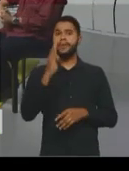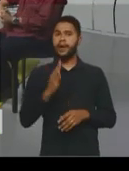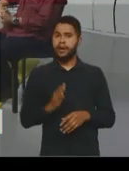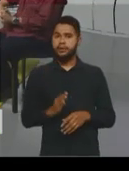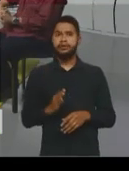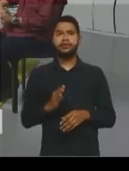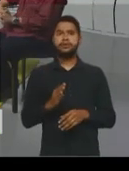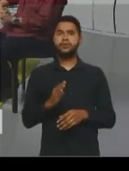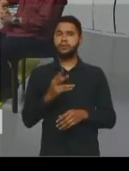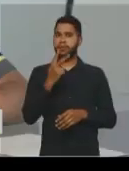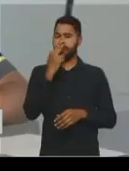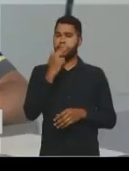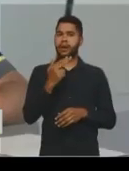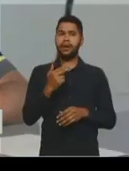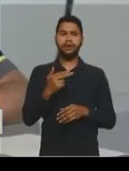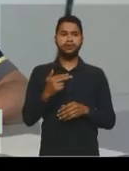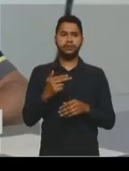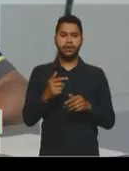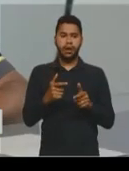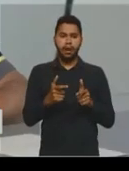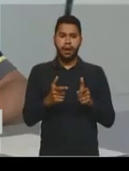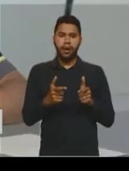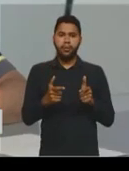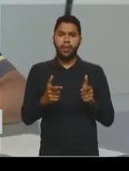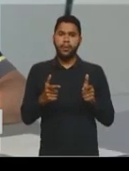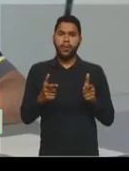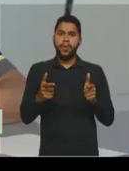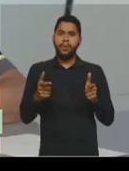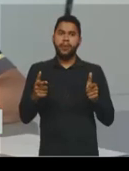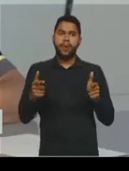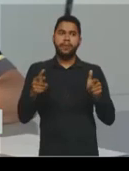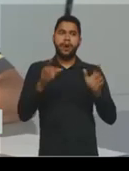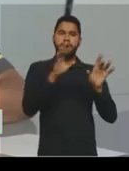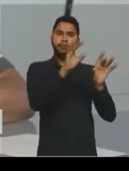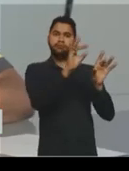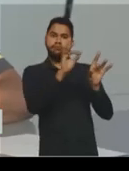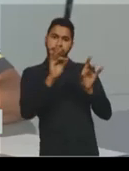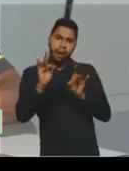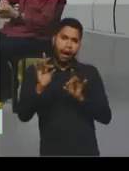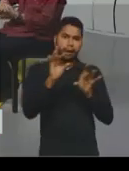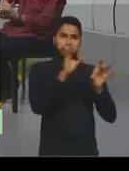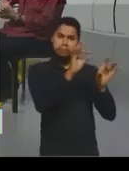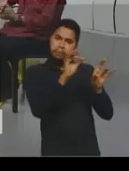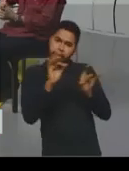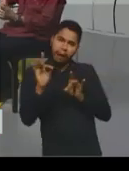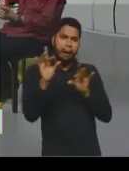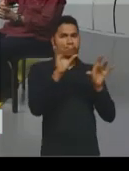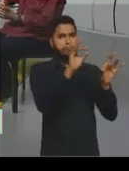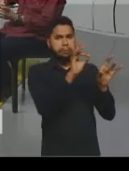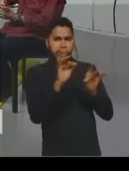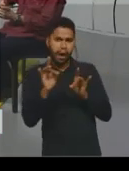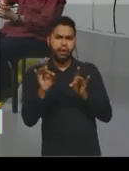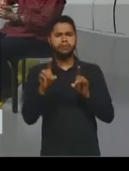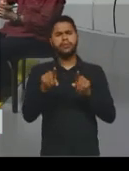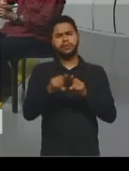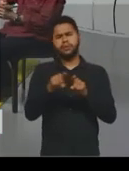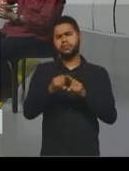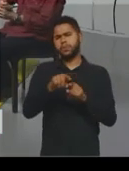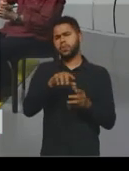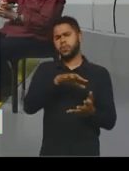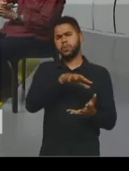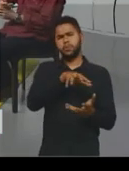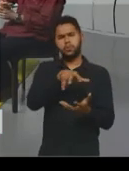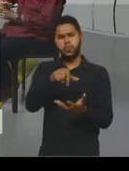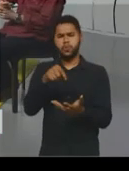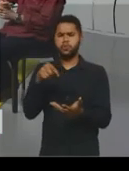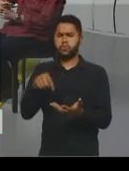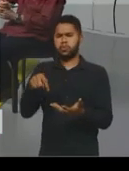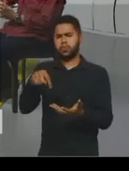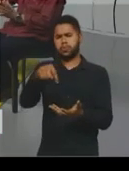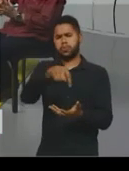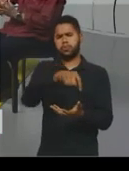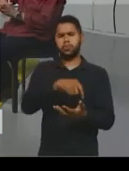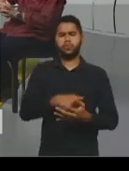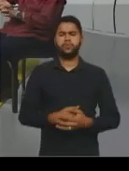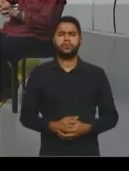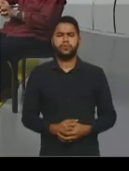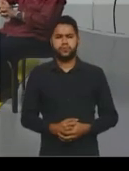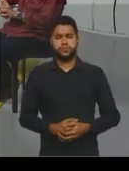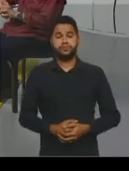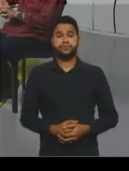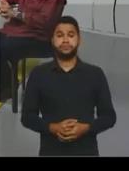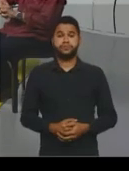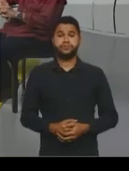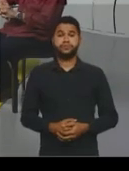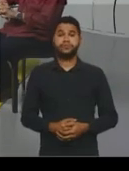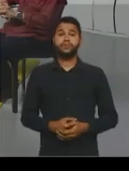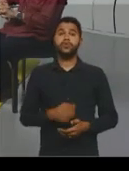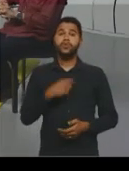forte pegar esses termos de outros Mas países pega e no usar mundo na inteiro nossa também língua. entra, né? Praticamente no mundo inteiro. Sim. Ótimo, vamos para a próxima.